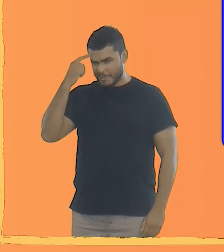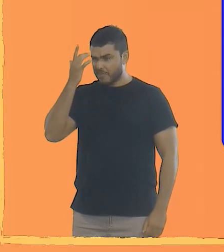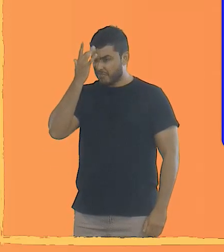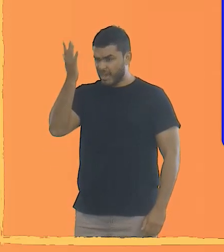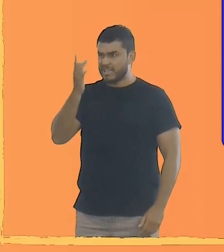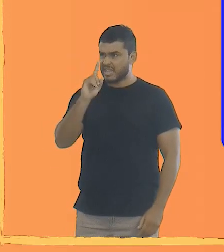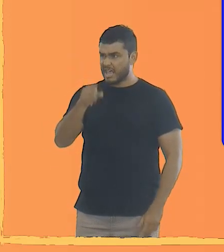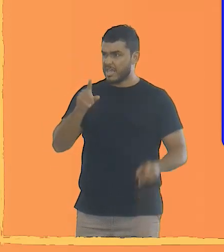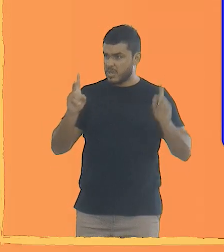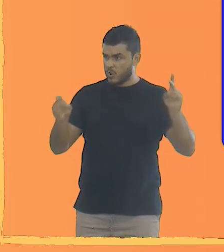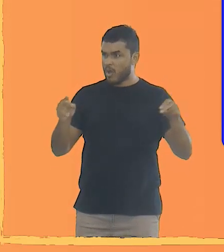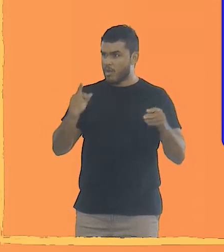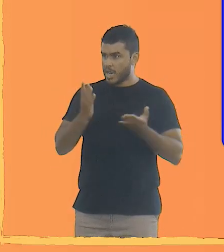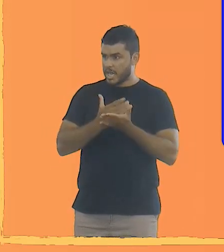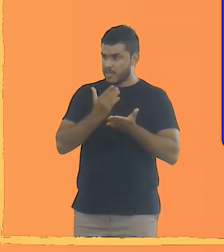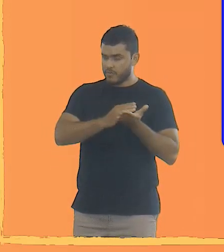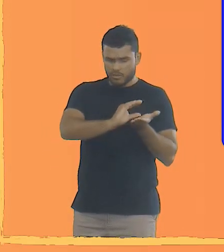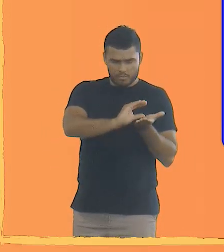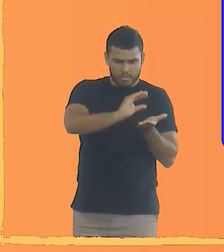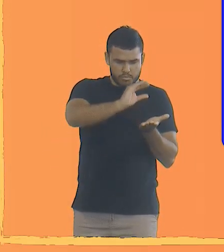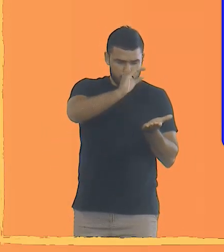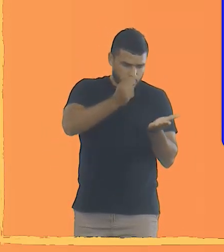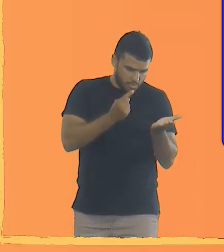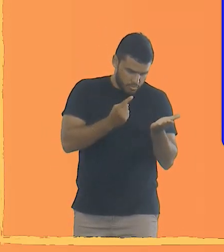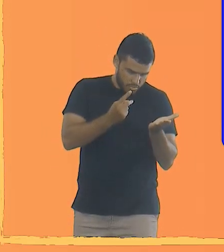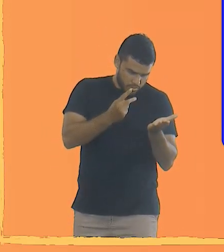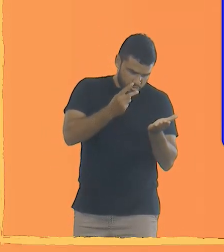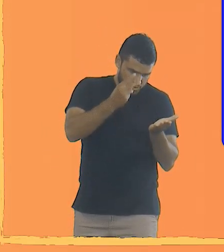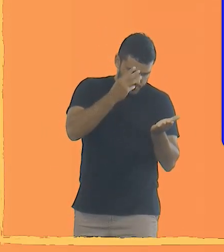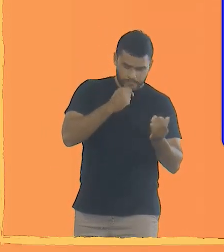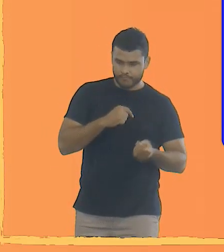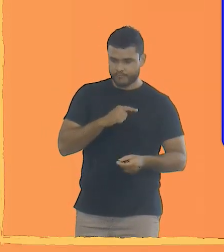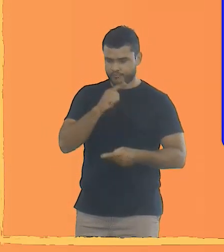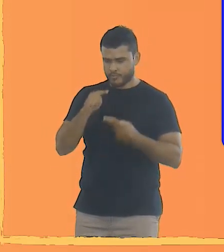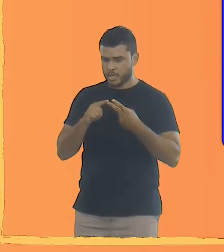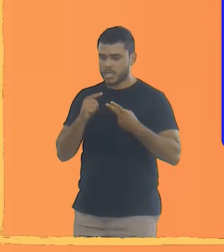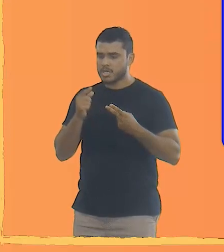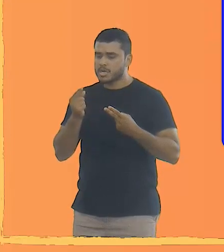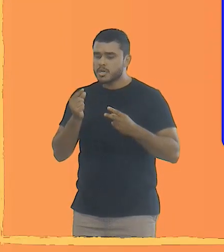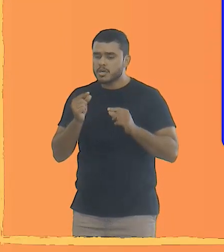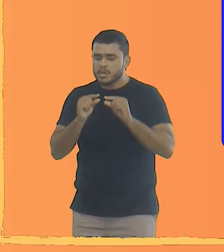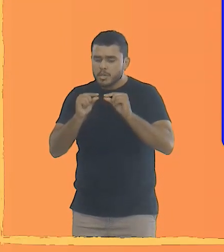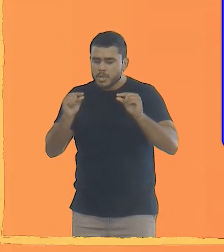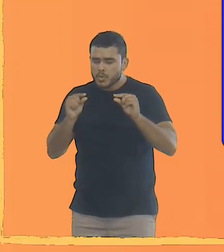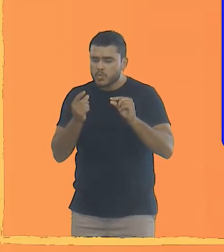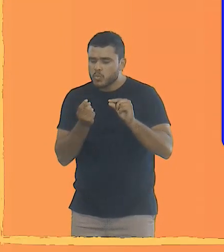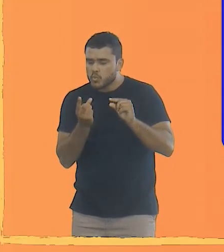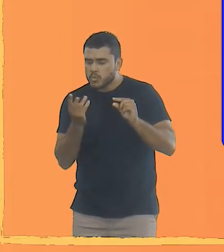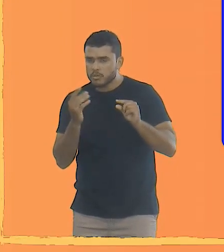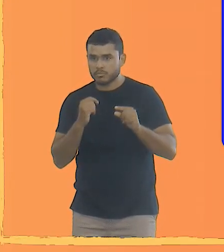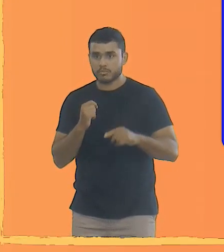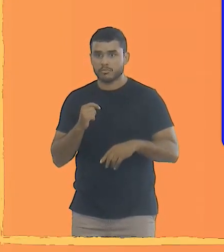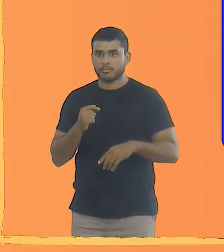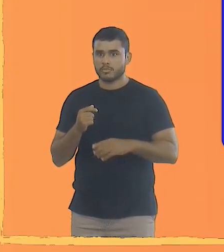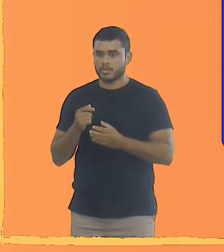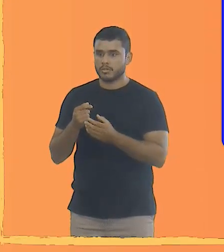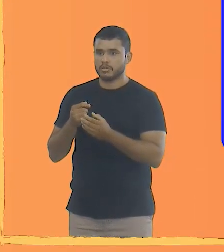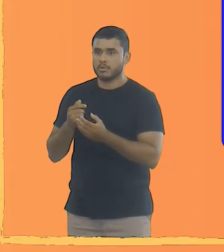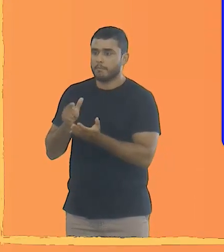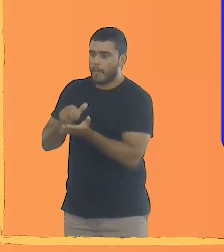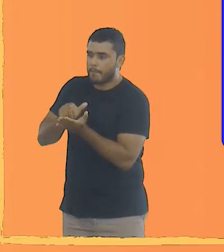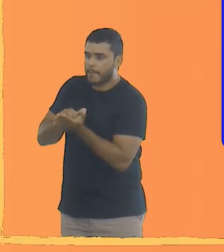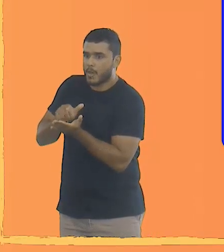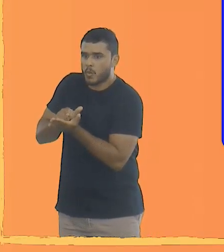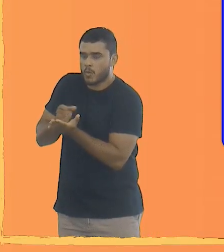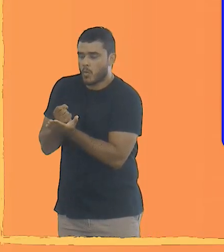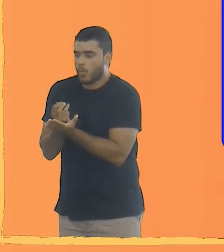Quantos palitos eu tenho naquela figura? Basta a gente olhar e contar. Mas quantos cartões da Mega Sena eu preciso preencher? Isso